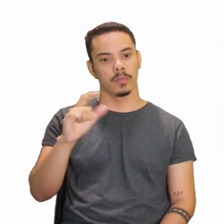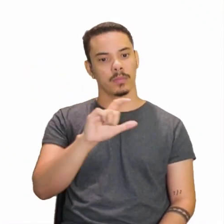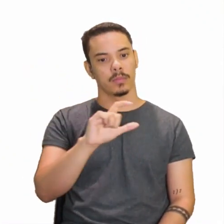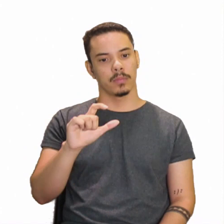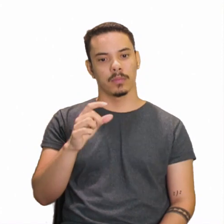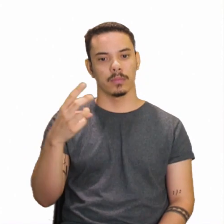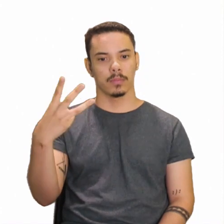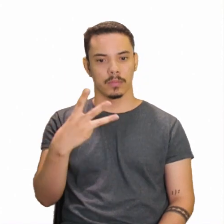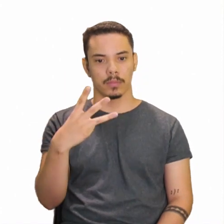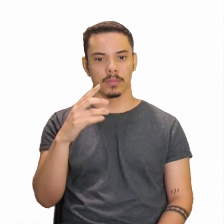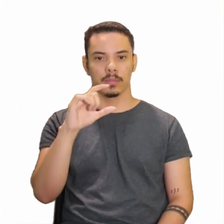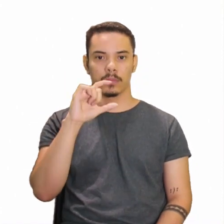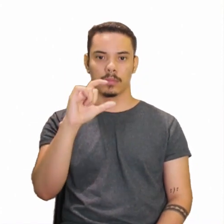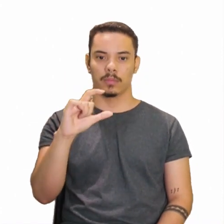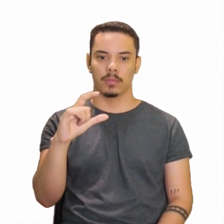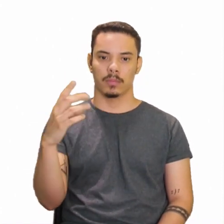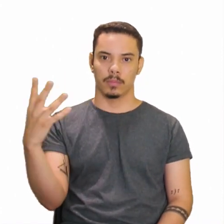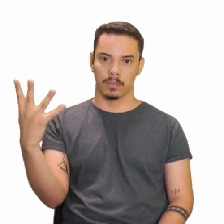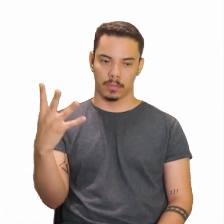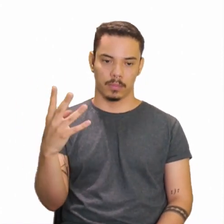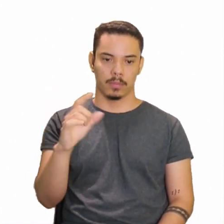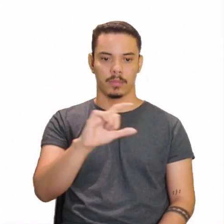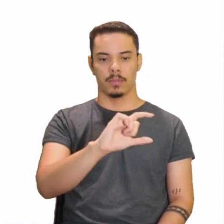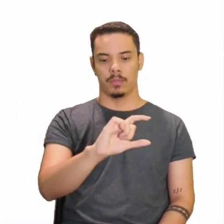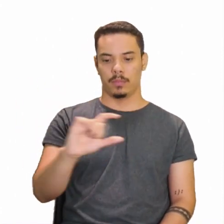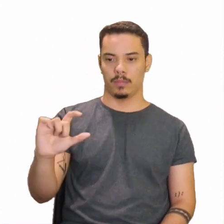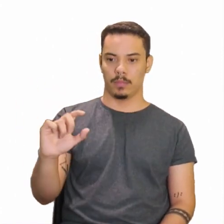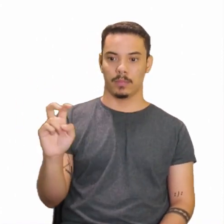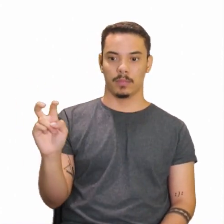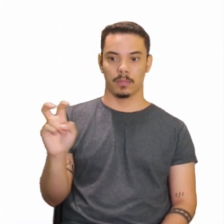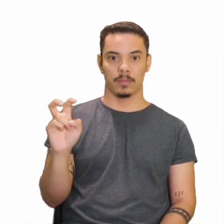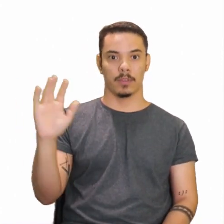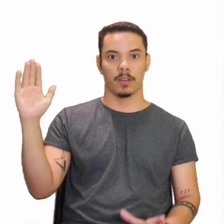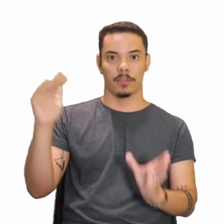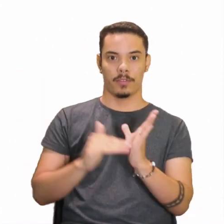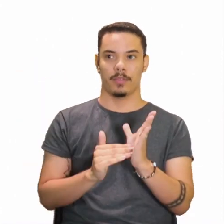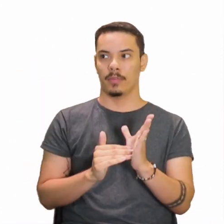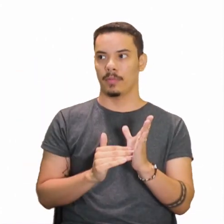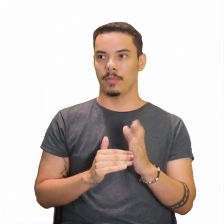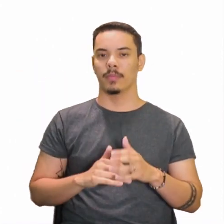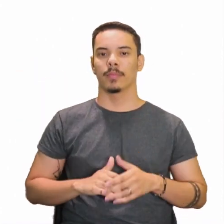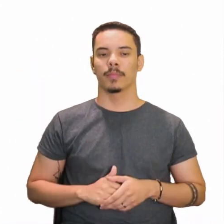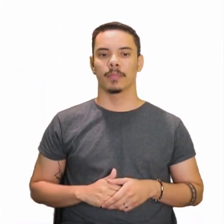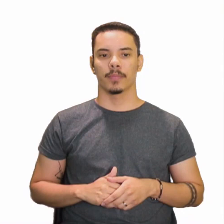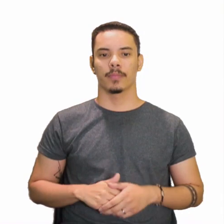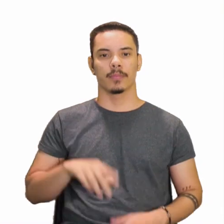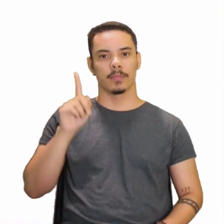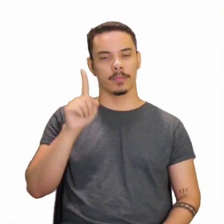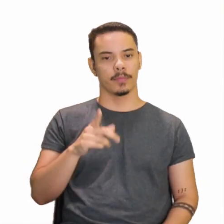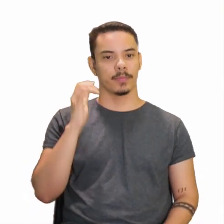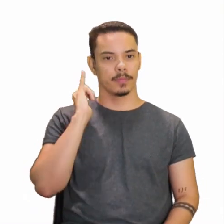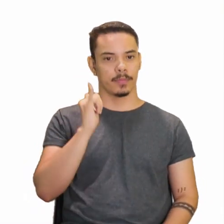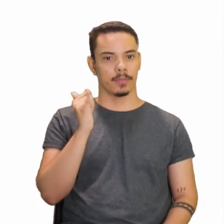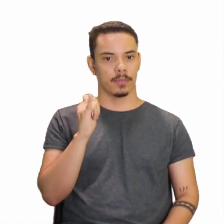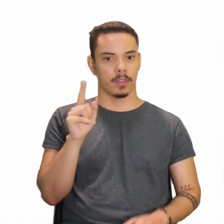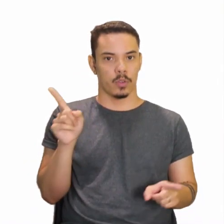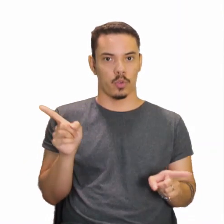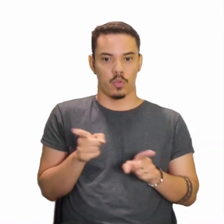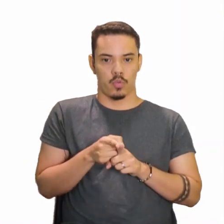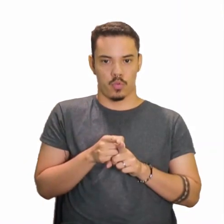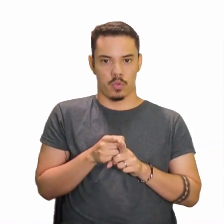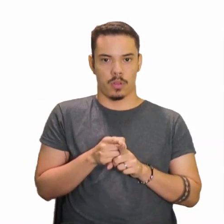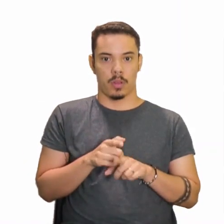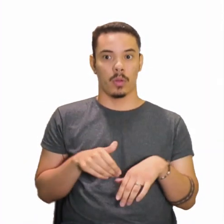quadro 3, quadro 4 e termina aqui no quadro 5. É uma narrativa curta, tá?